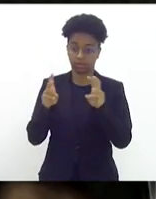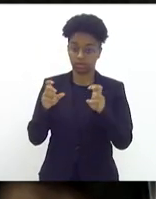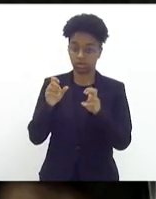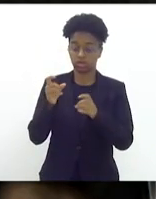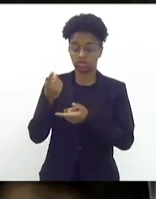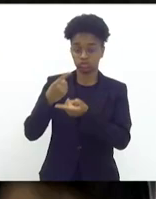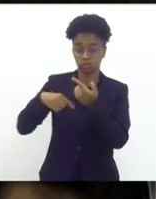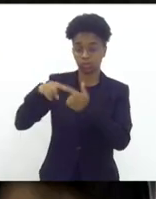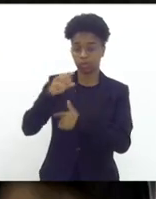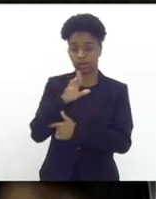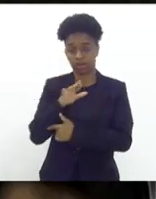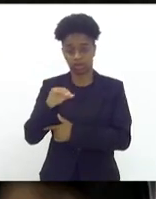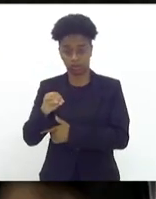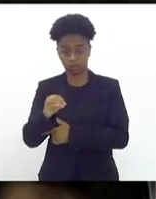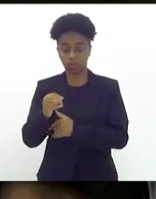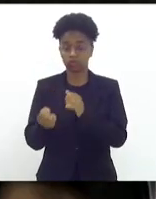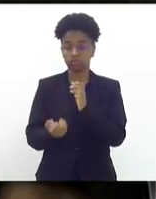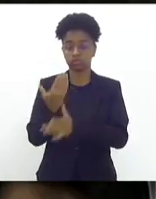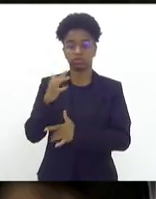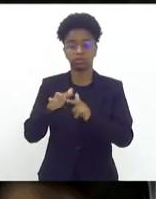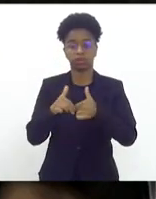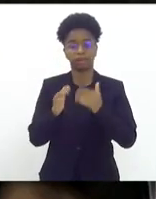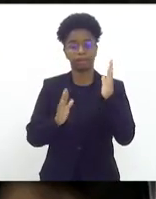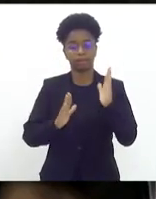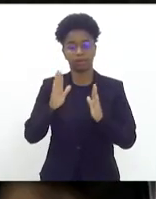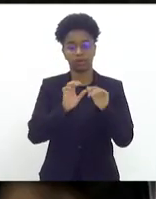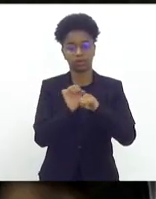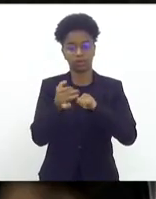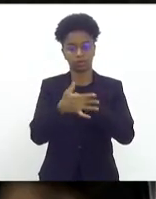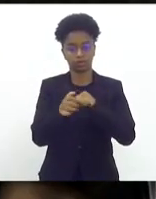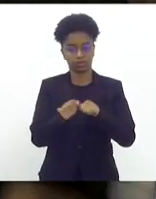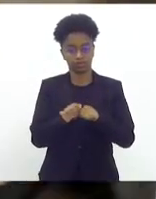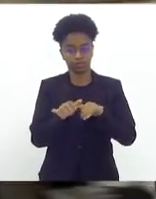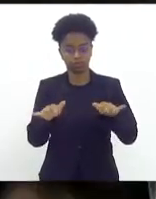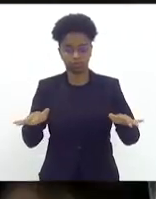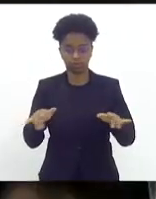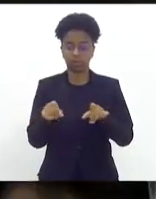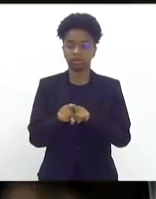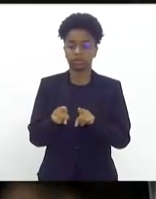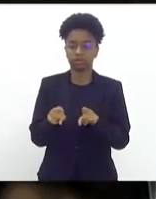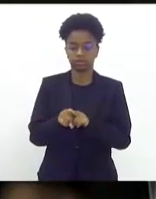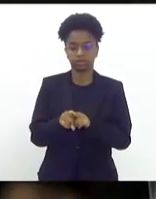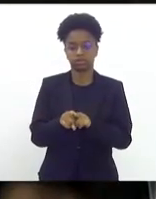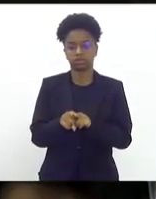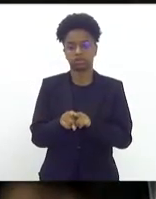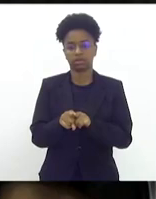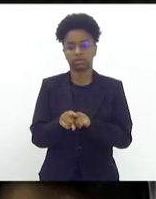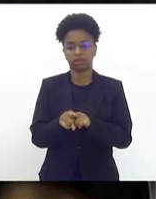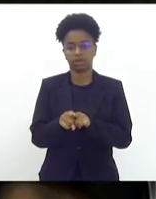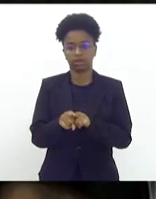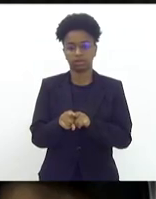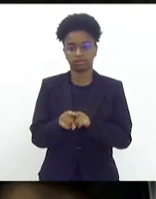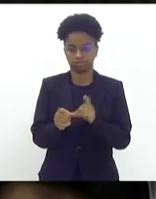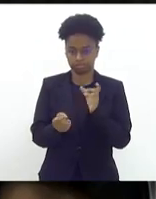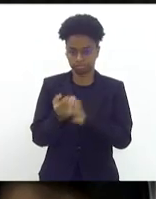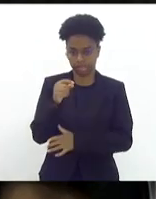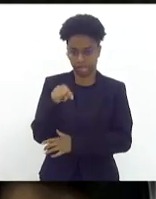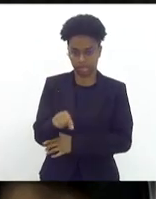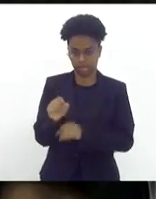no momento de uma grande crise da pandemia e nasceu com origem nessa casa,